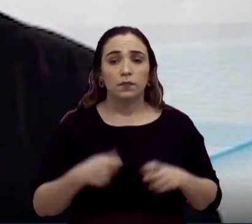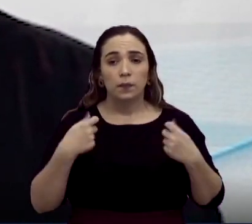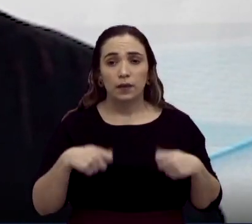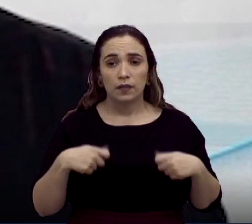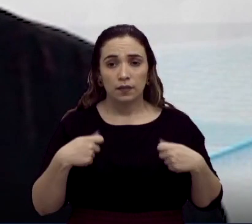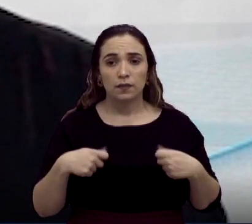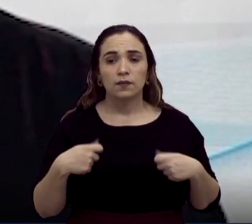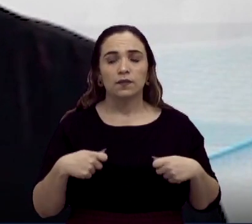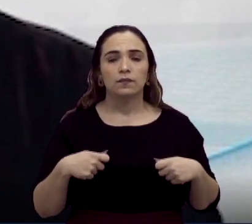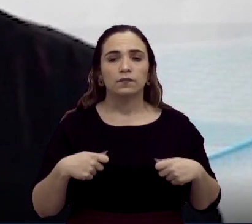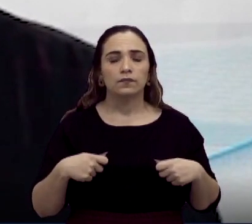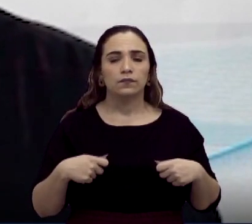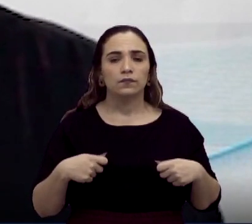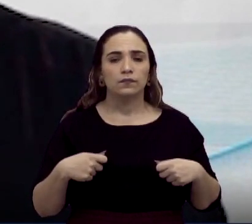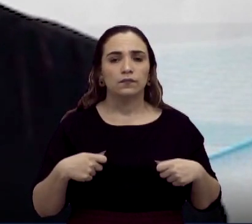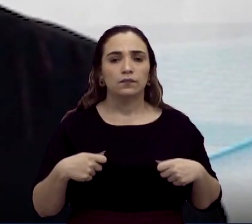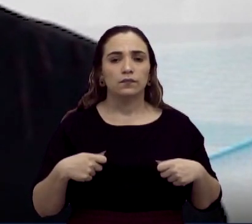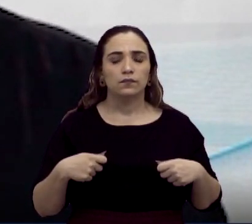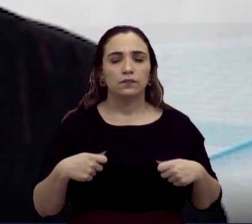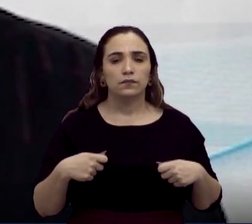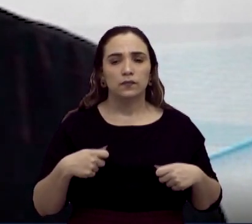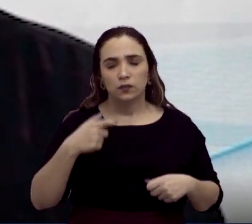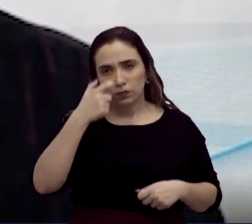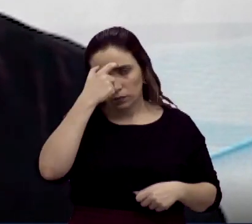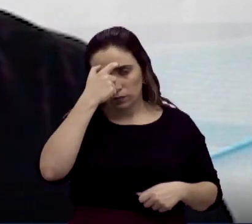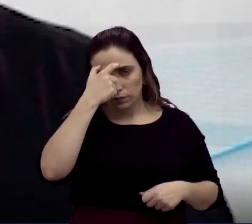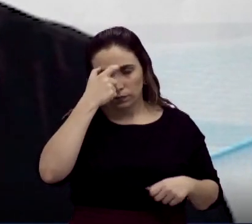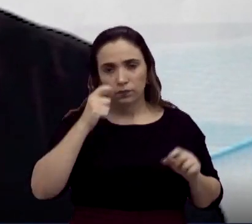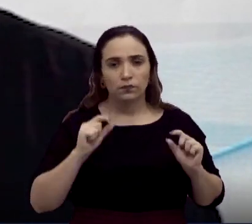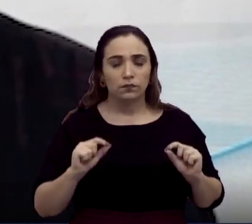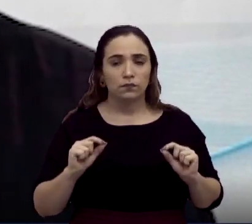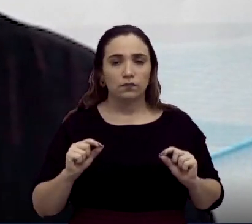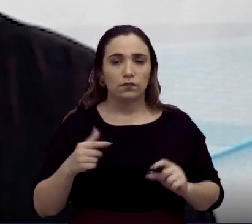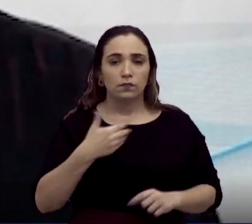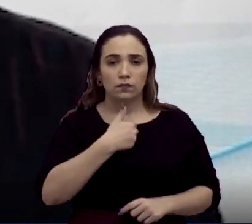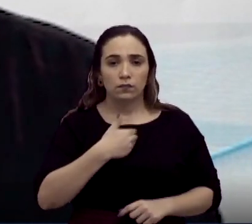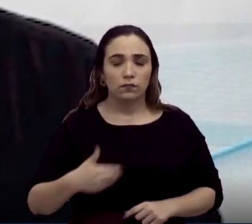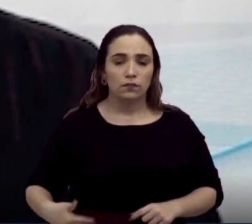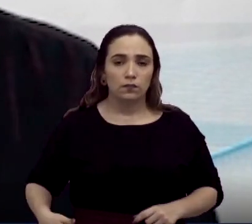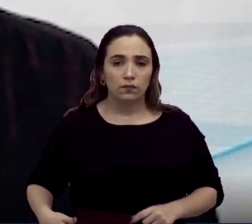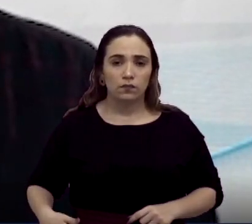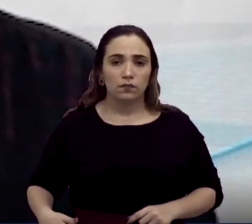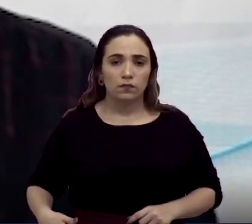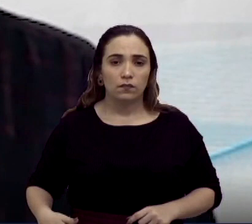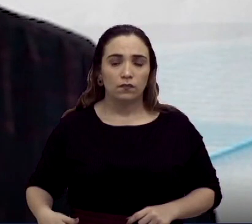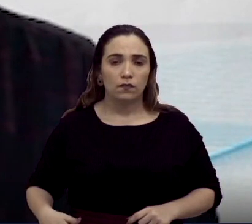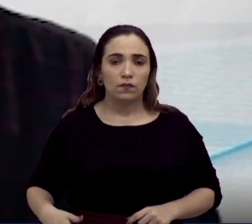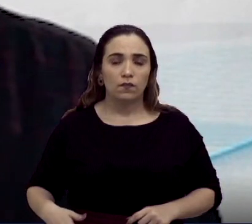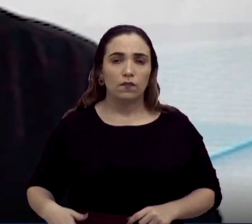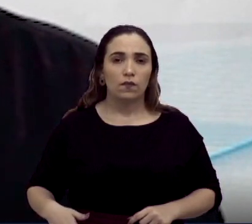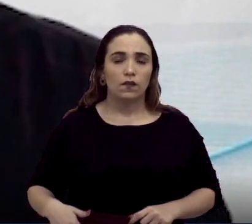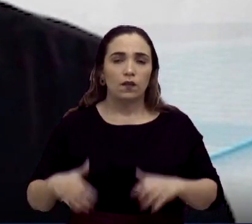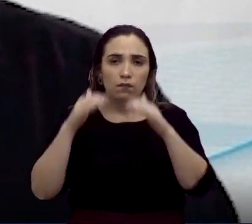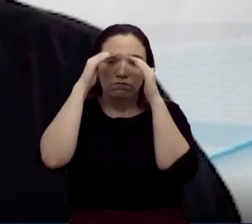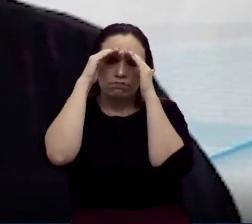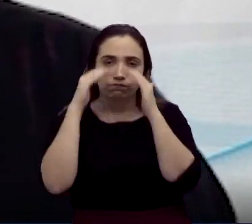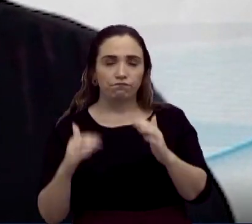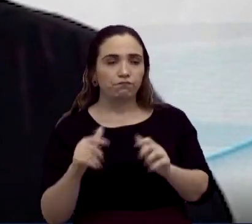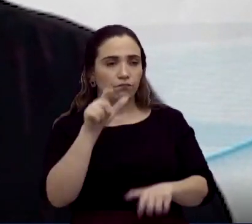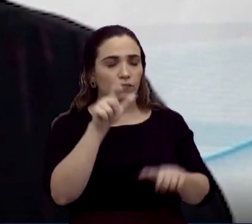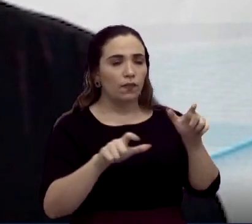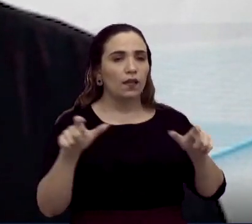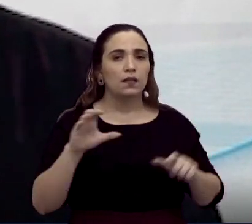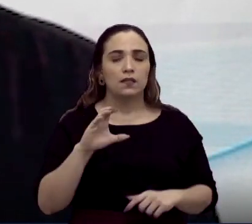precisa ter noção de que o Estado está ao nosso serviço, nós cidadãos. É o